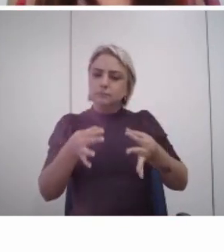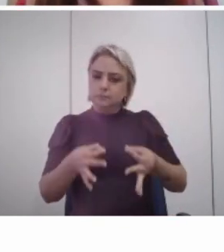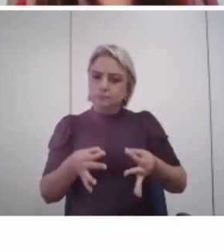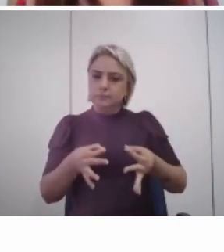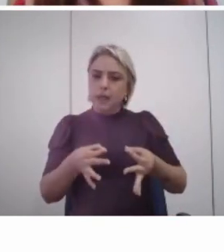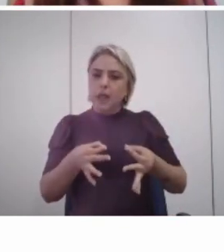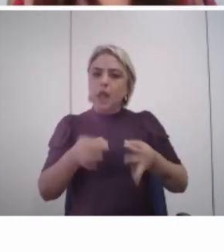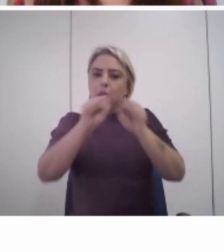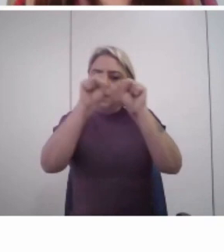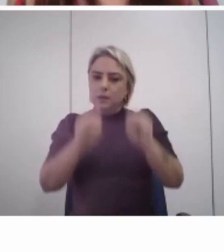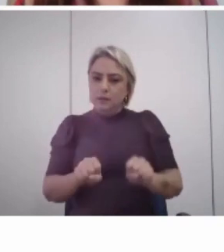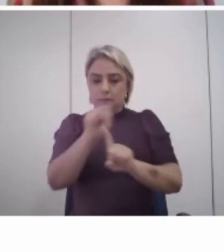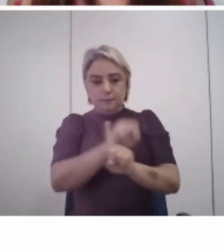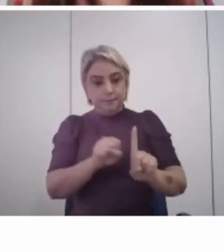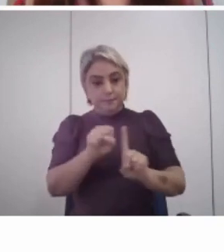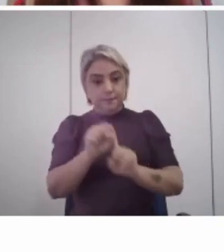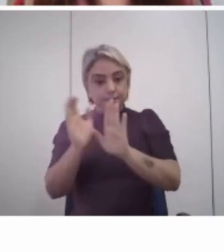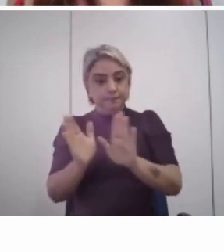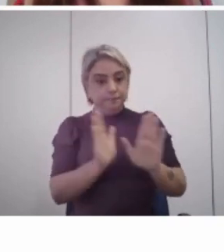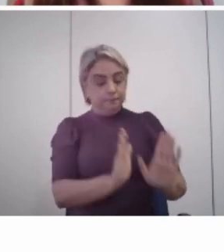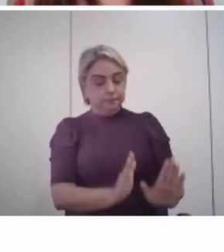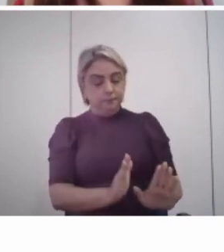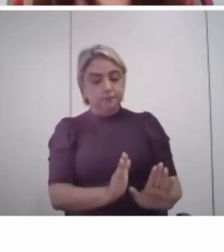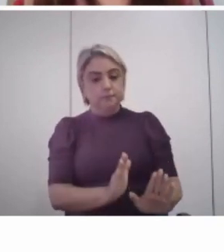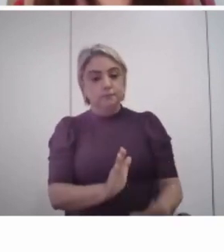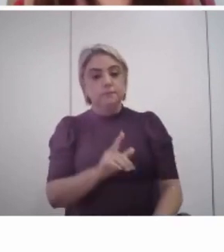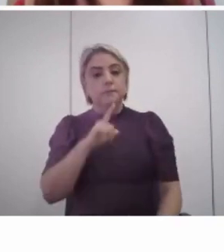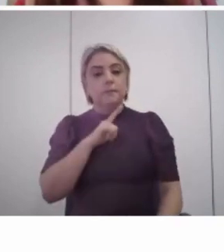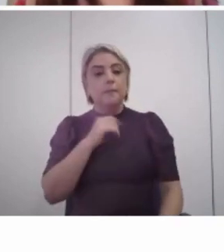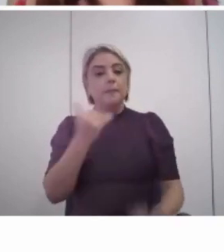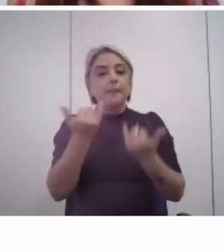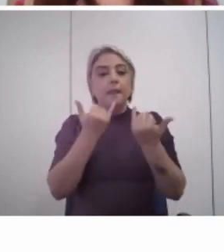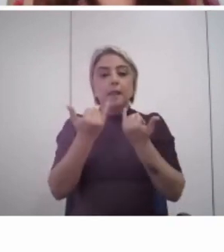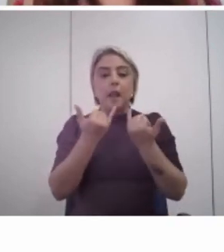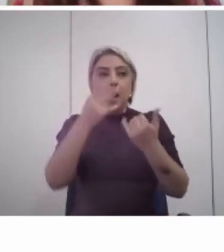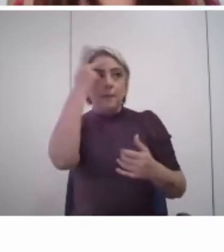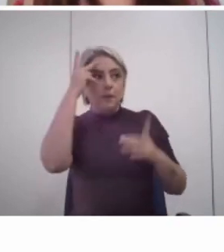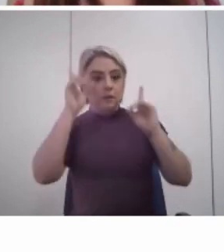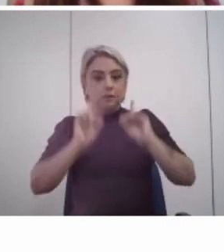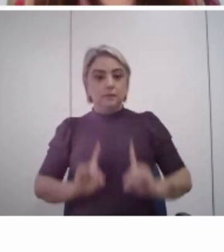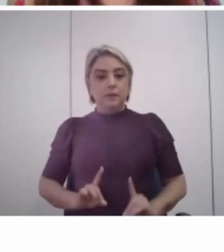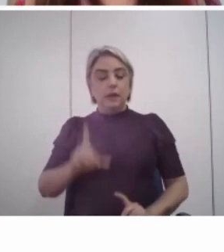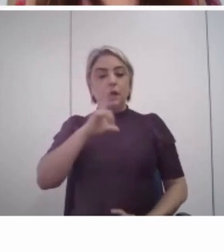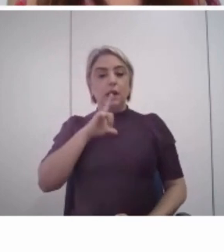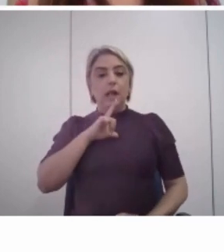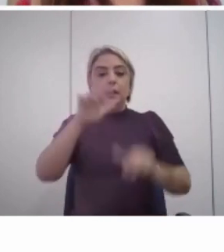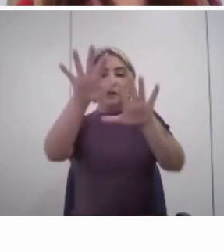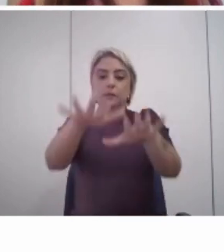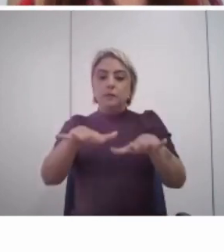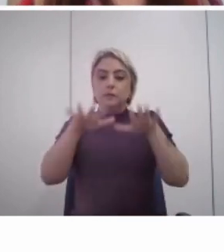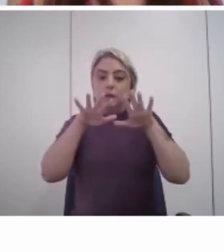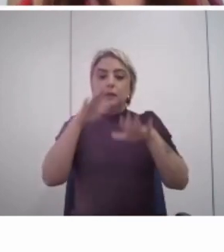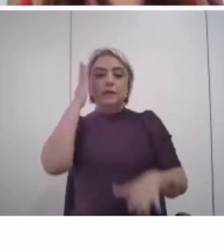e-social, né? Essa parte das informações de pessoas com deficiência, ela vem nos eventos, porque a gente sabe